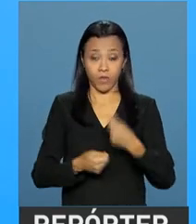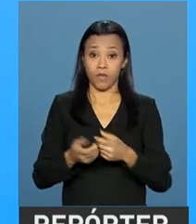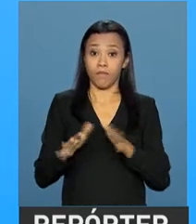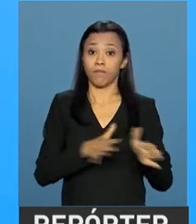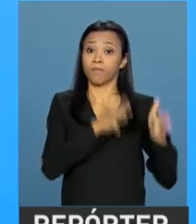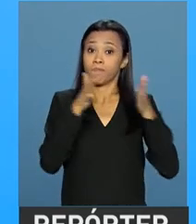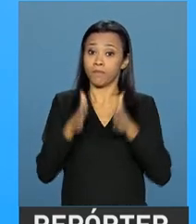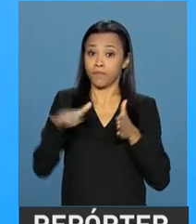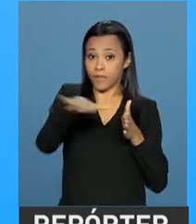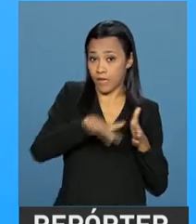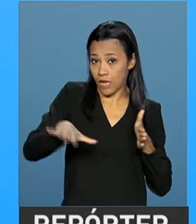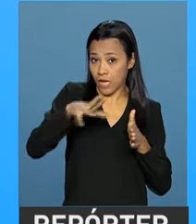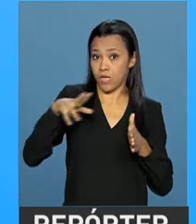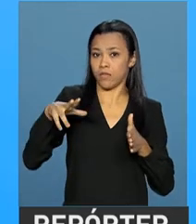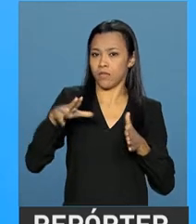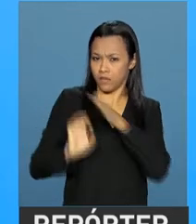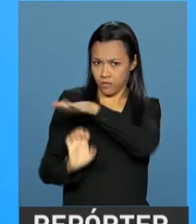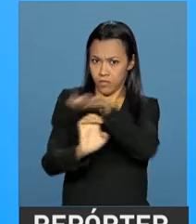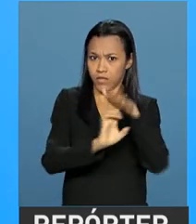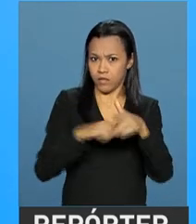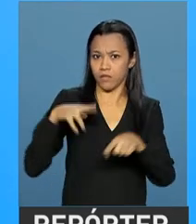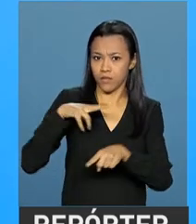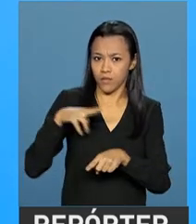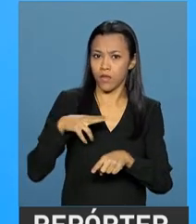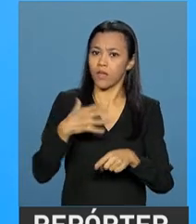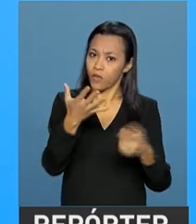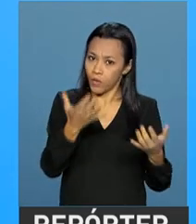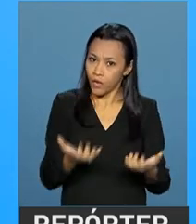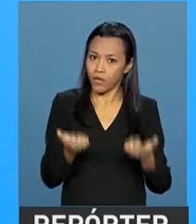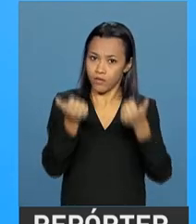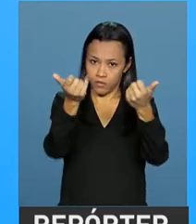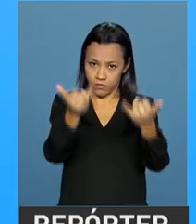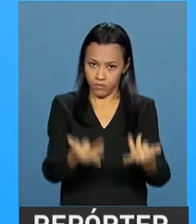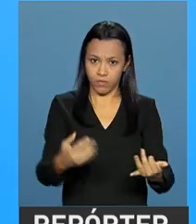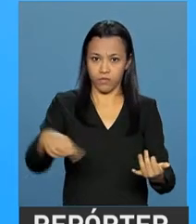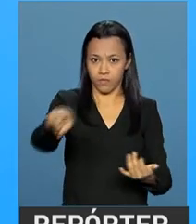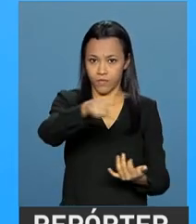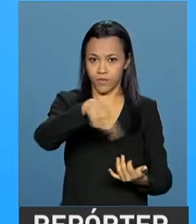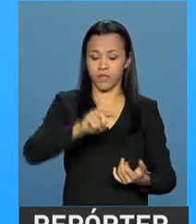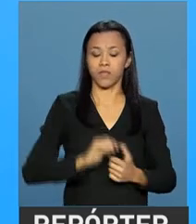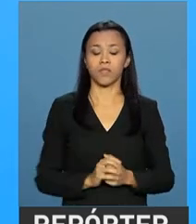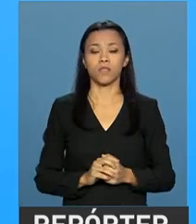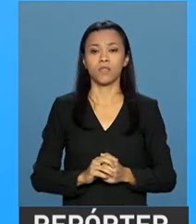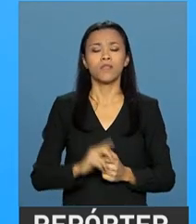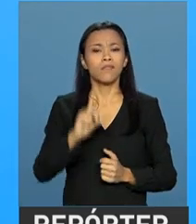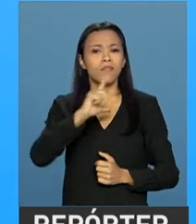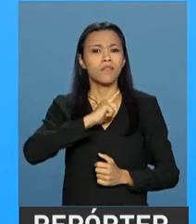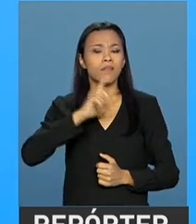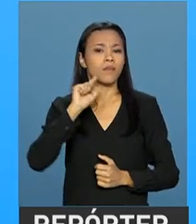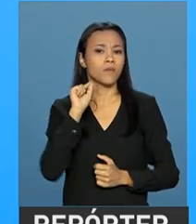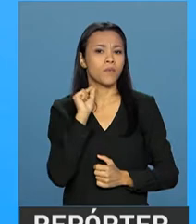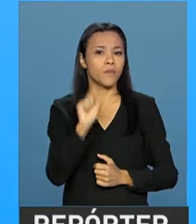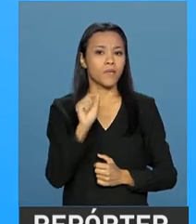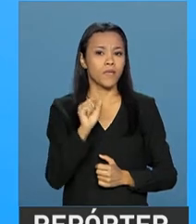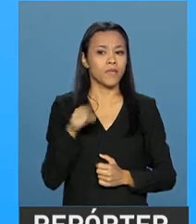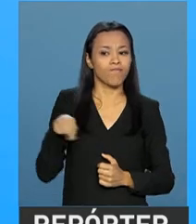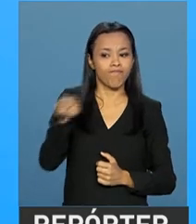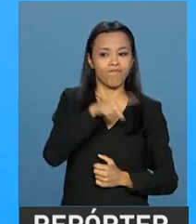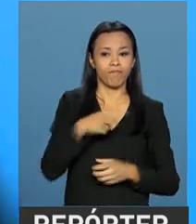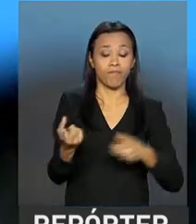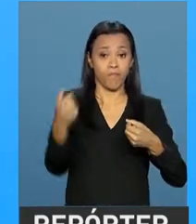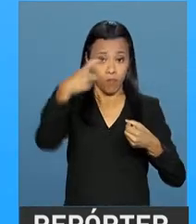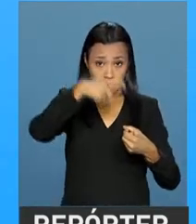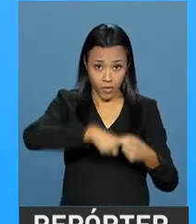privado, e eu quero adiantar essa observação, tem sido parceiro